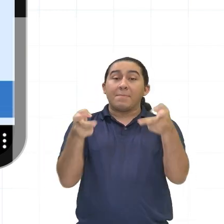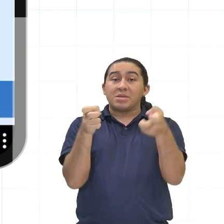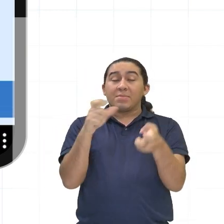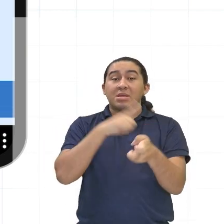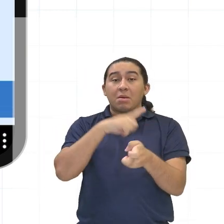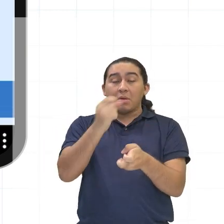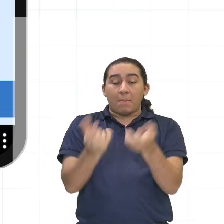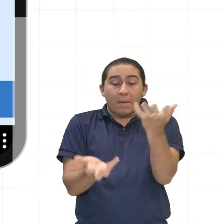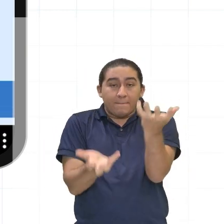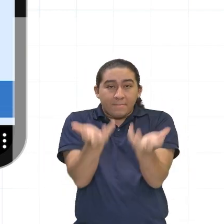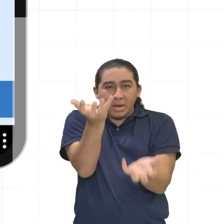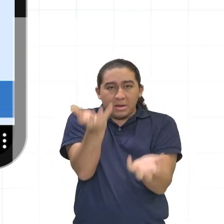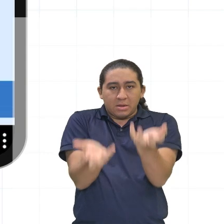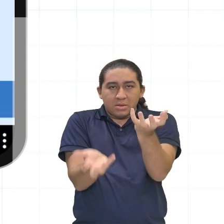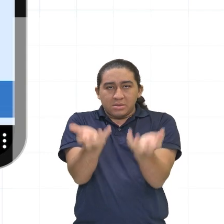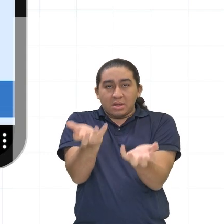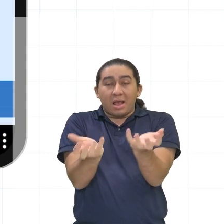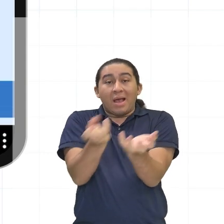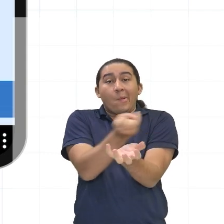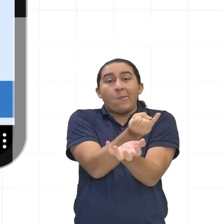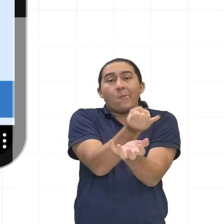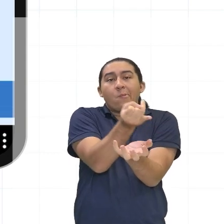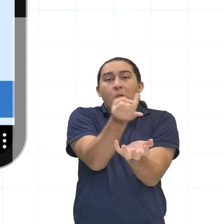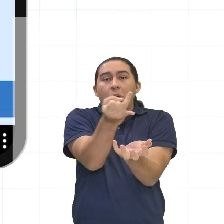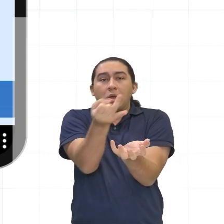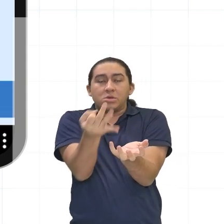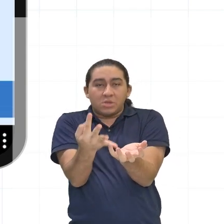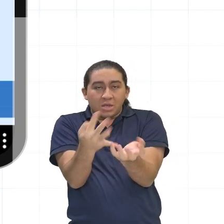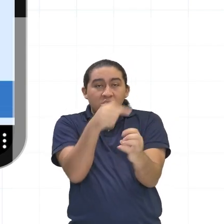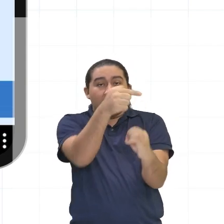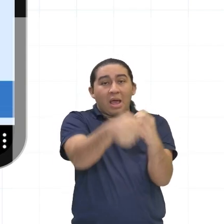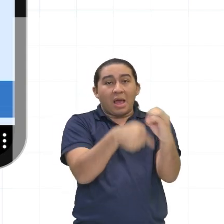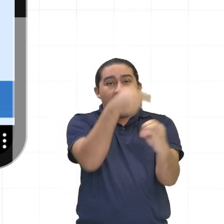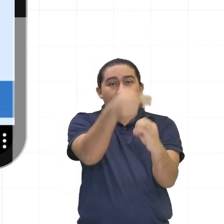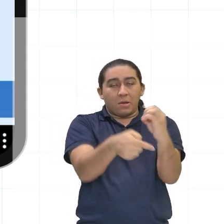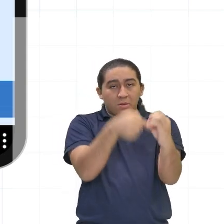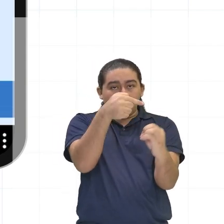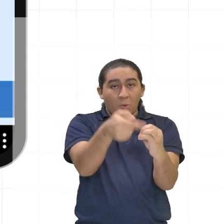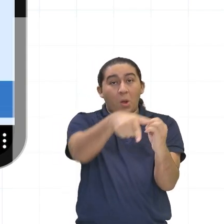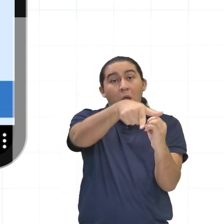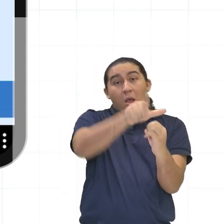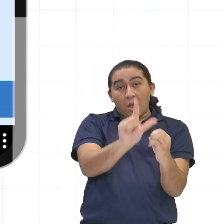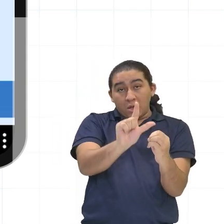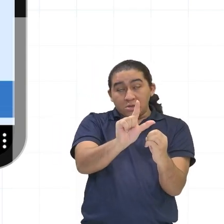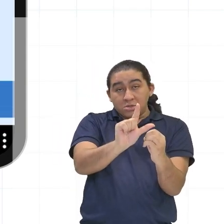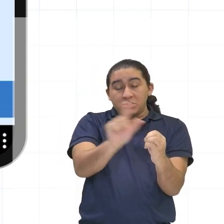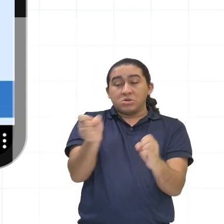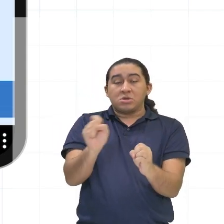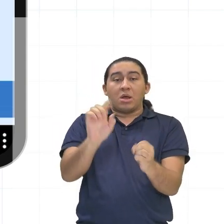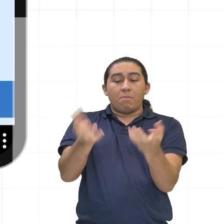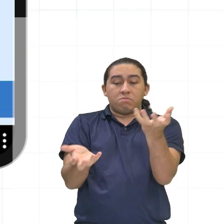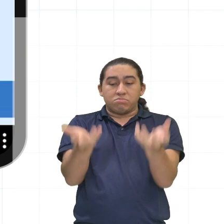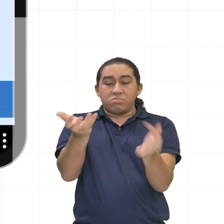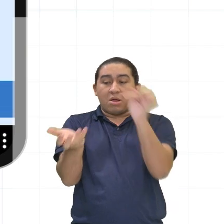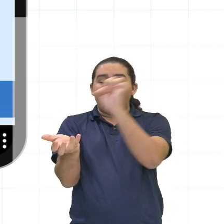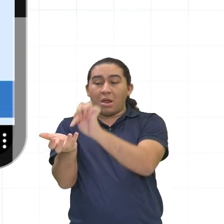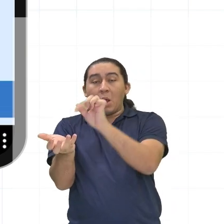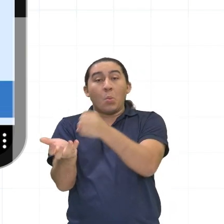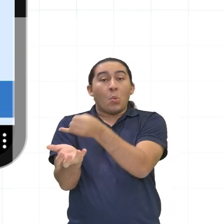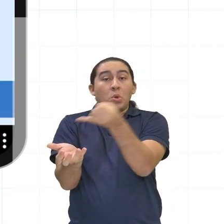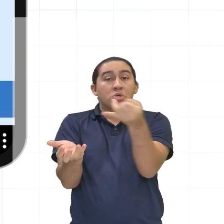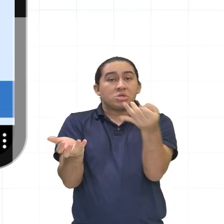está mostrando quantos átomos eu tenho antes da seta e quantos átomos eu tenho depois da seta. Professor, como